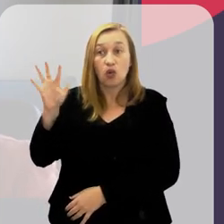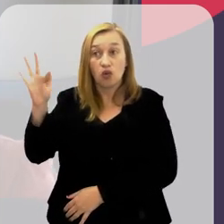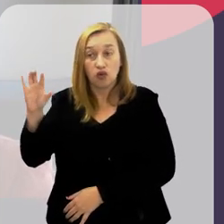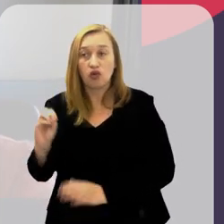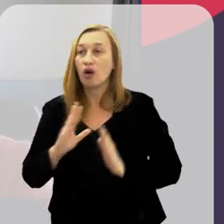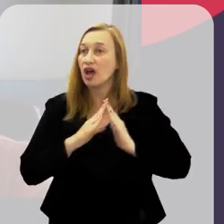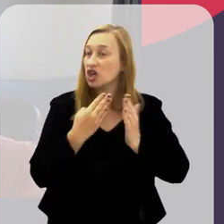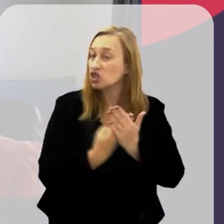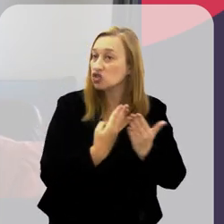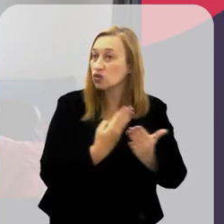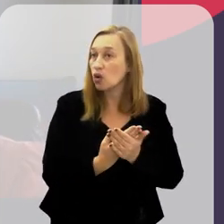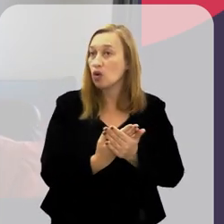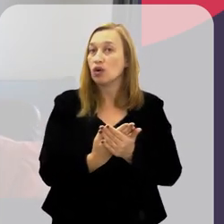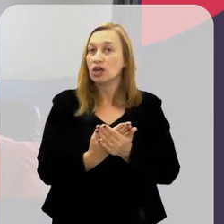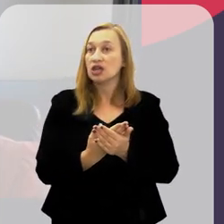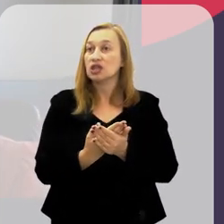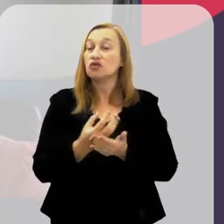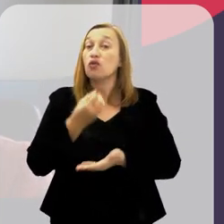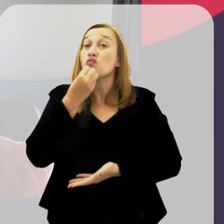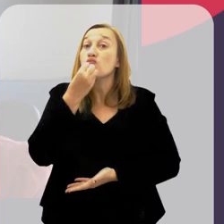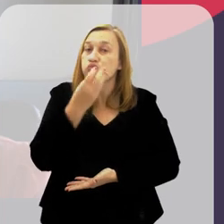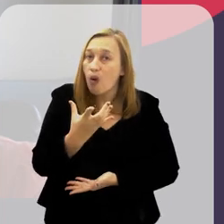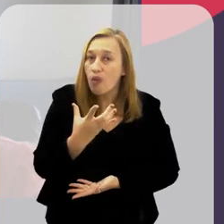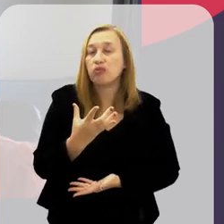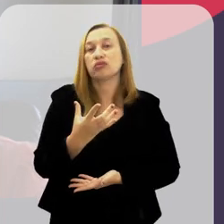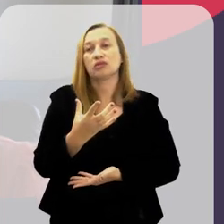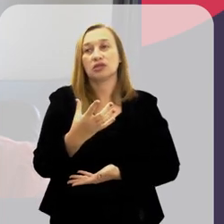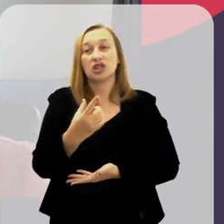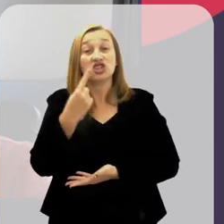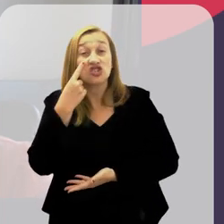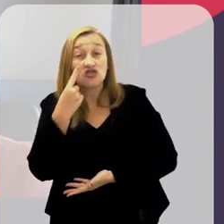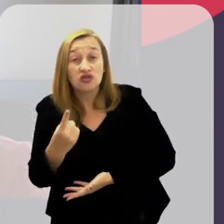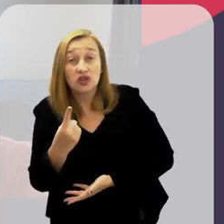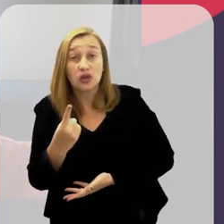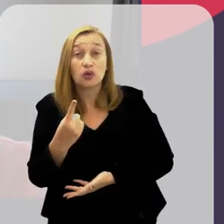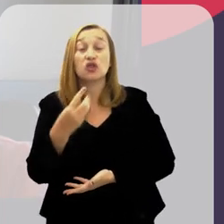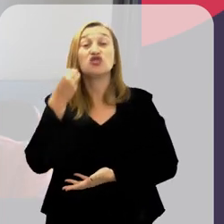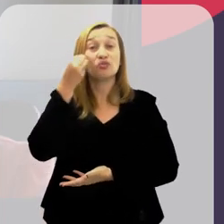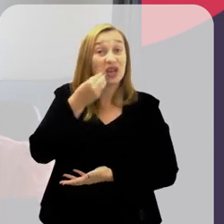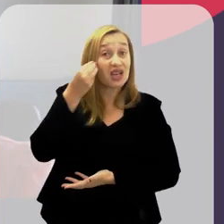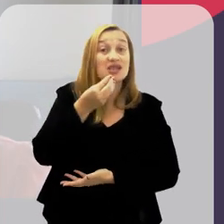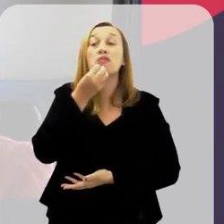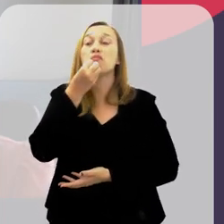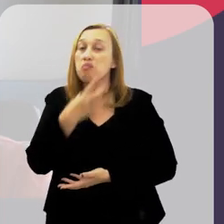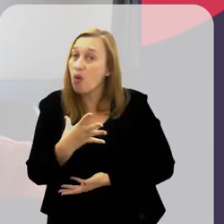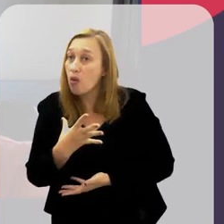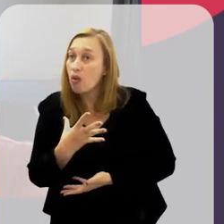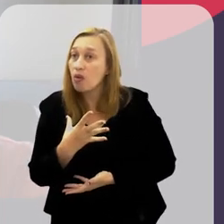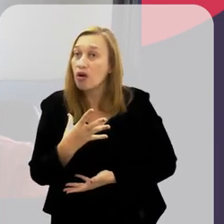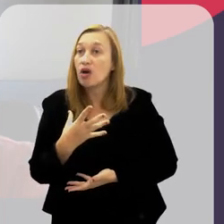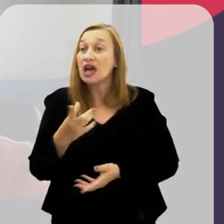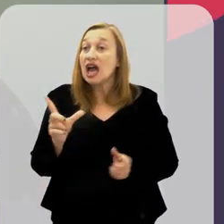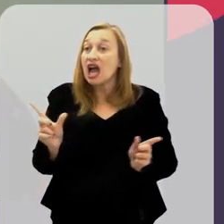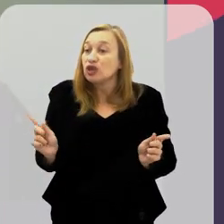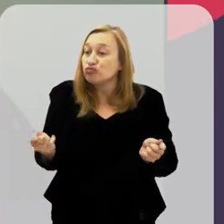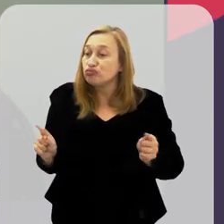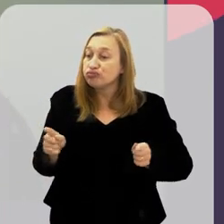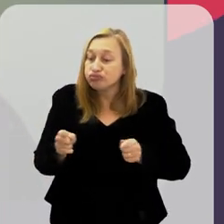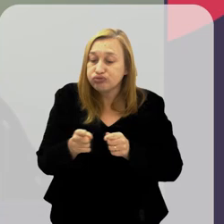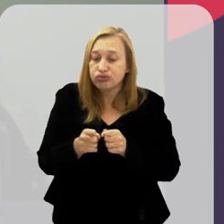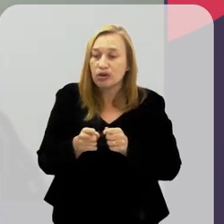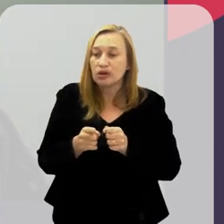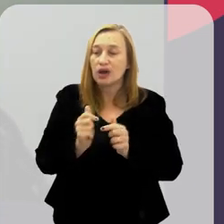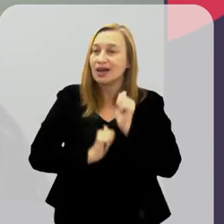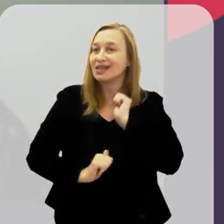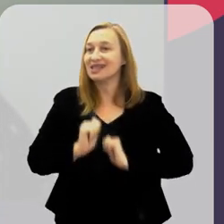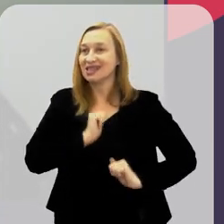foi o grande saldo positivo, né, que a gente viu, assim, o grande resultado foi a diminuição